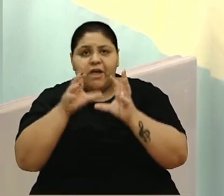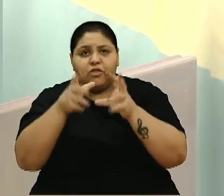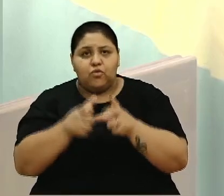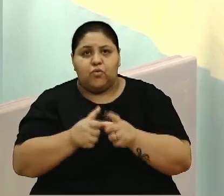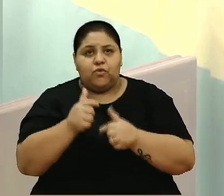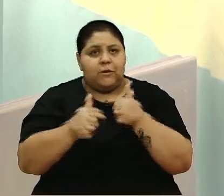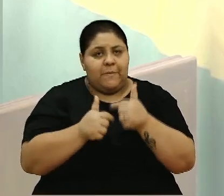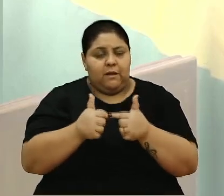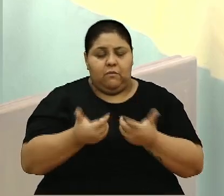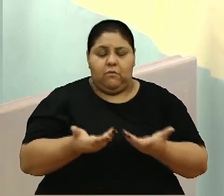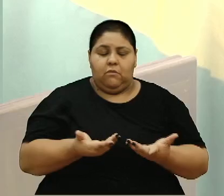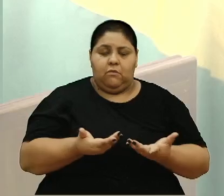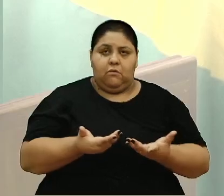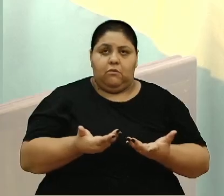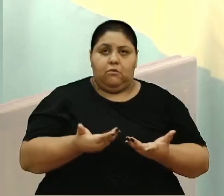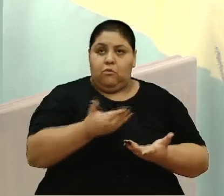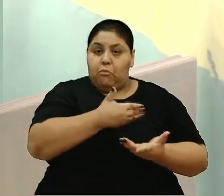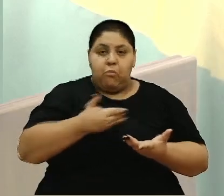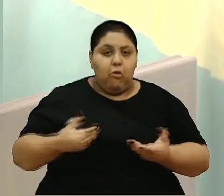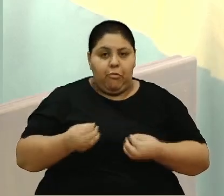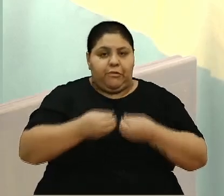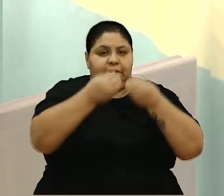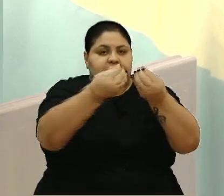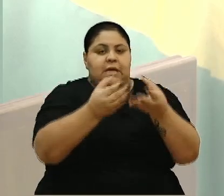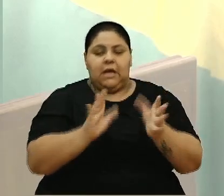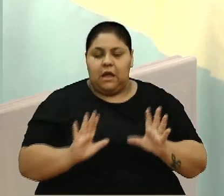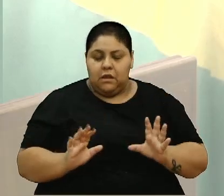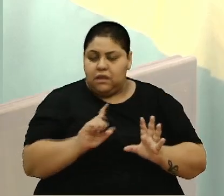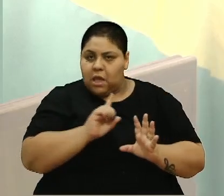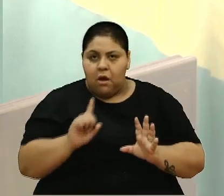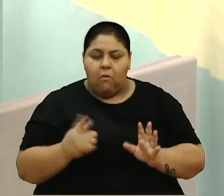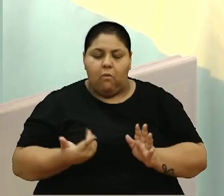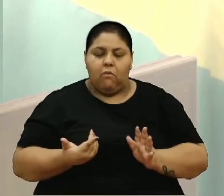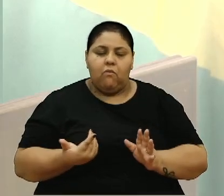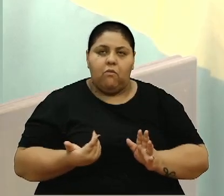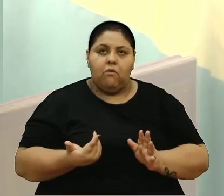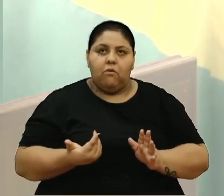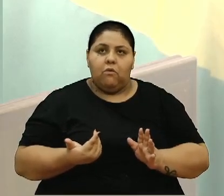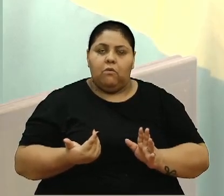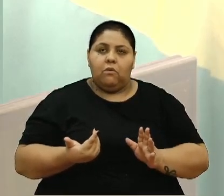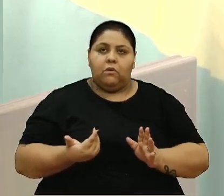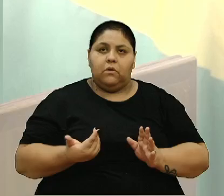que tem que dar. Não é tudo o poder público.